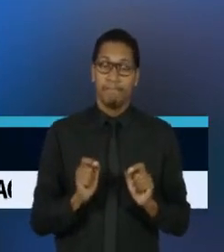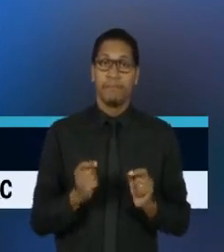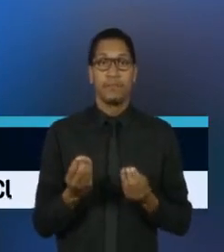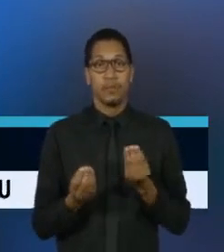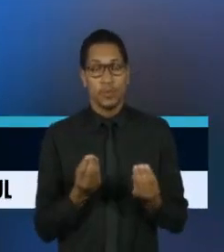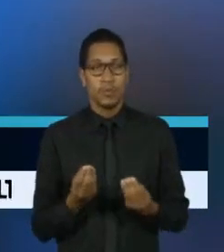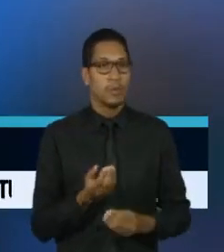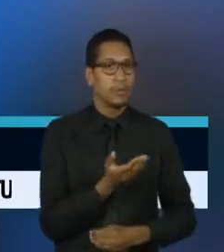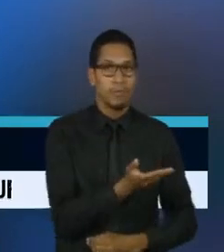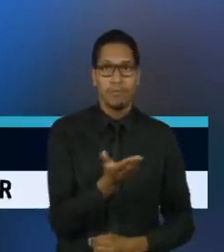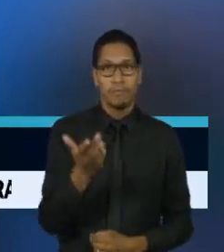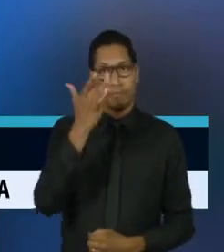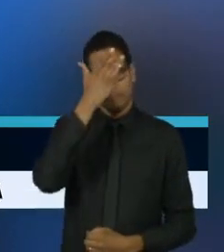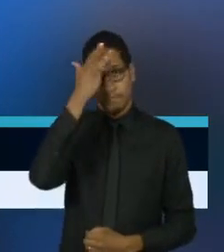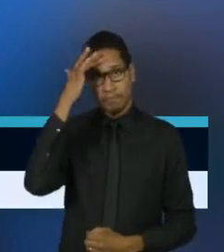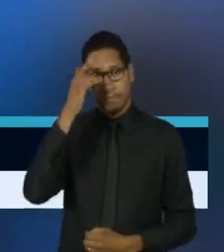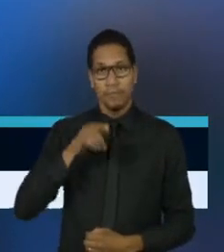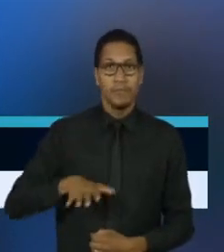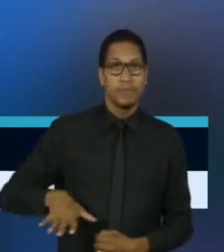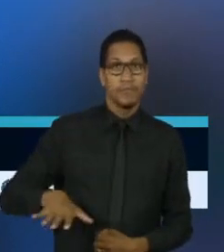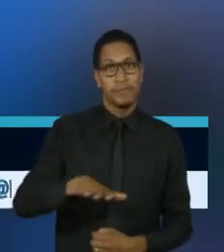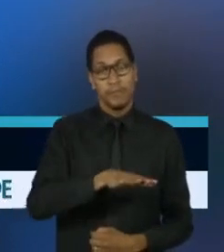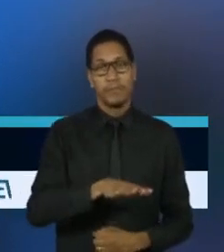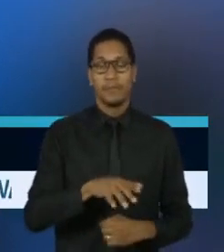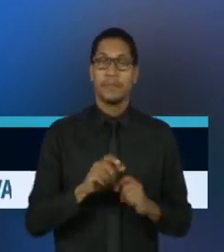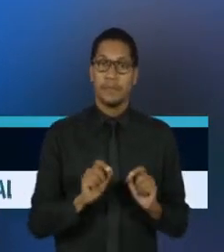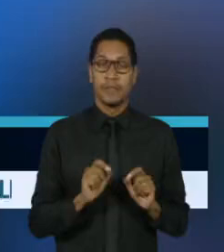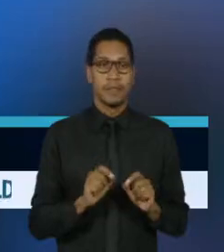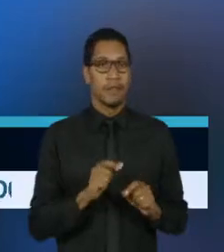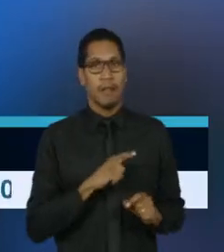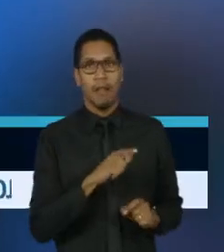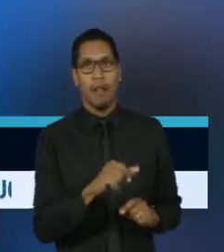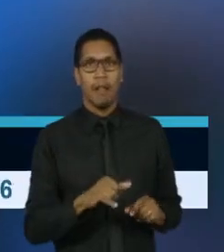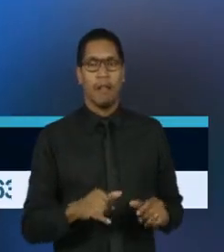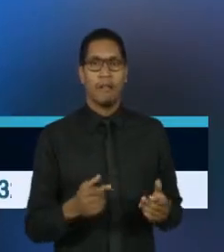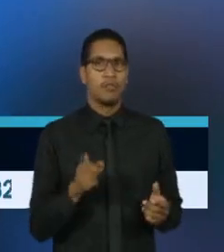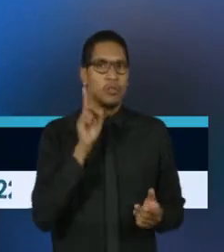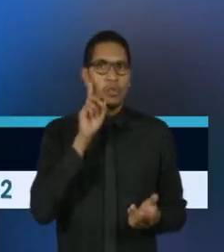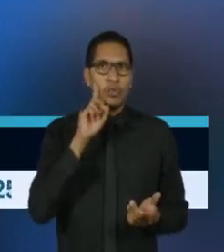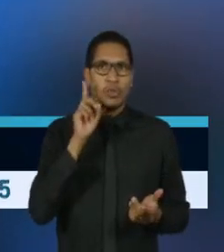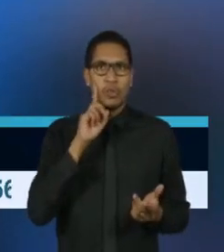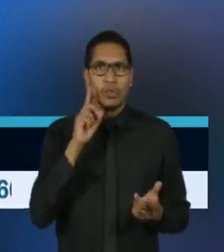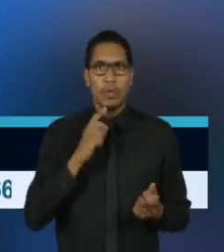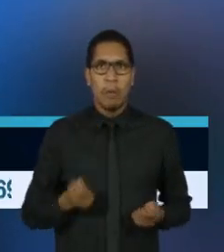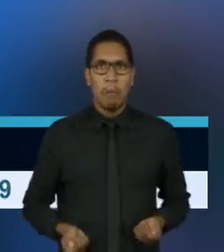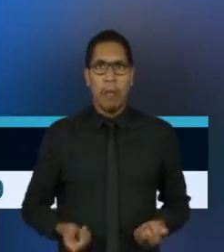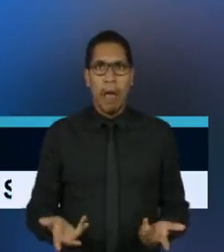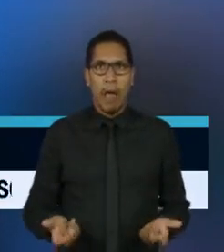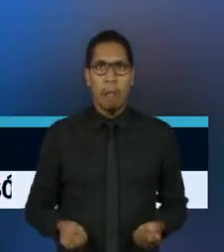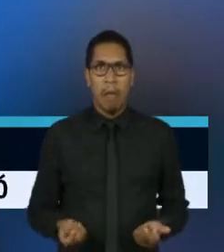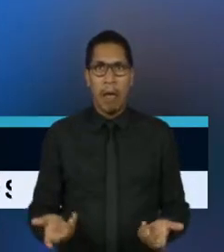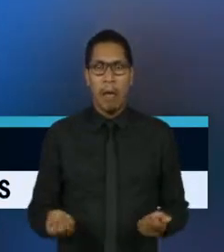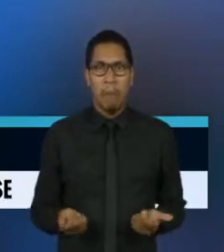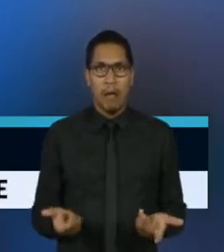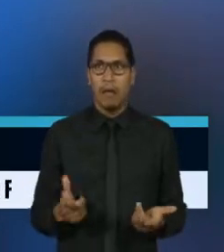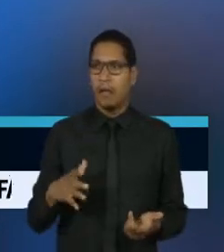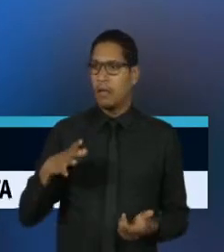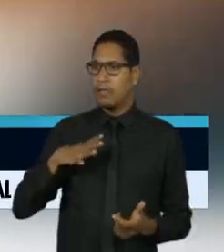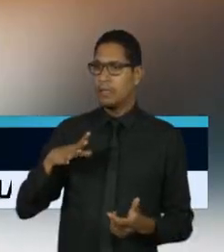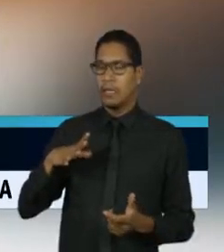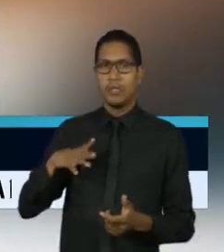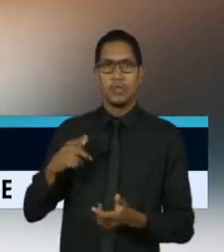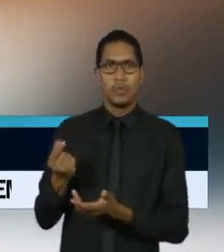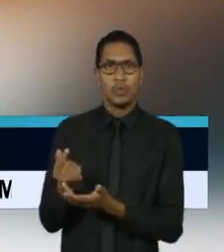talento na vida daquelas pessoas que estão Presidente na ponta no sofrimento no dia a dia nas cidades mais humildes